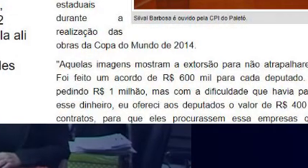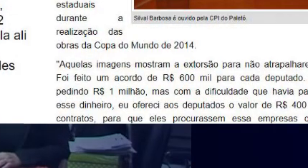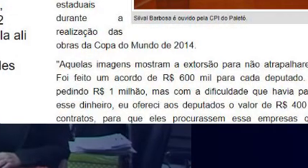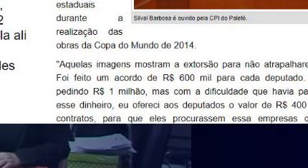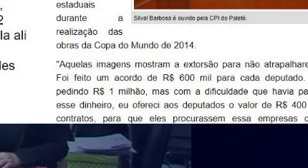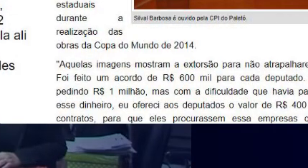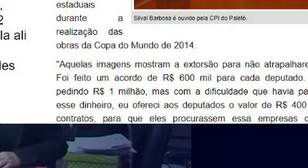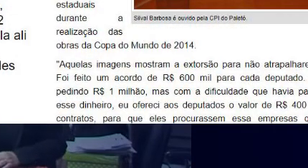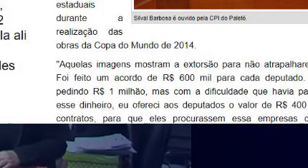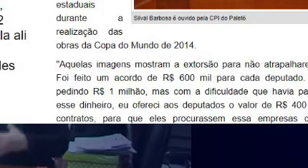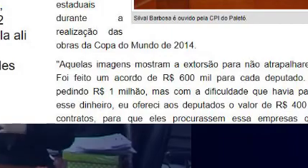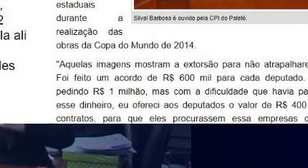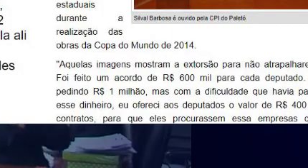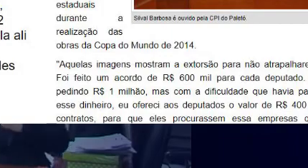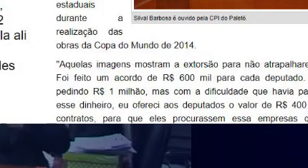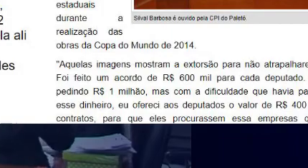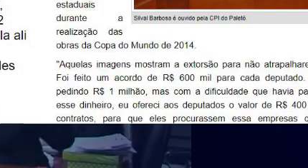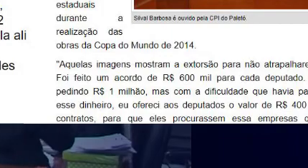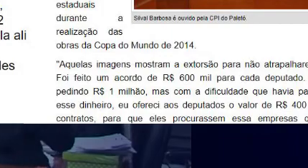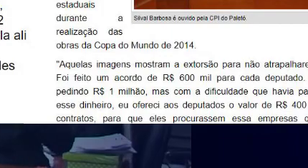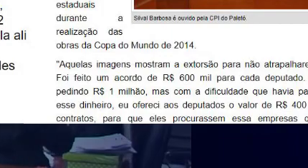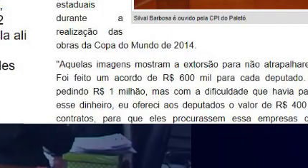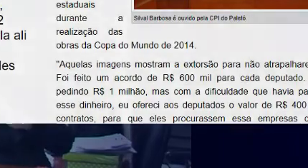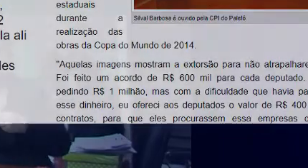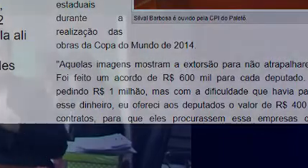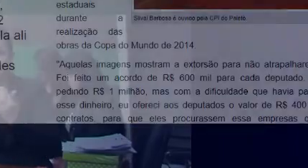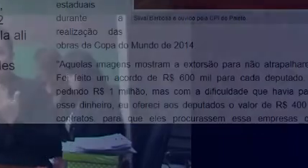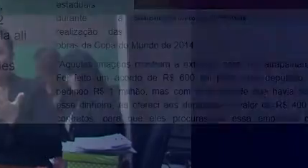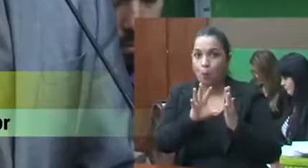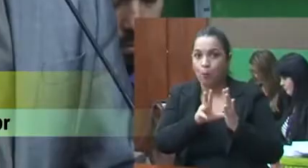aquele dinheiro do paletó era propina.